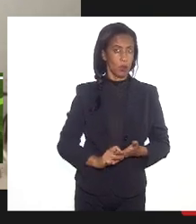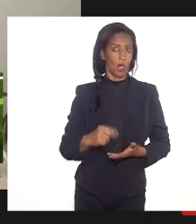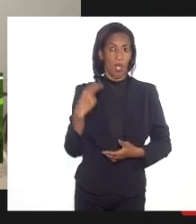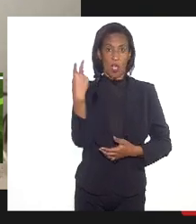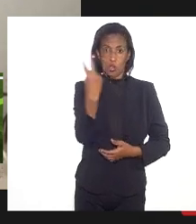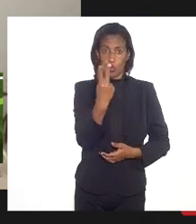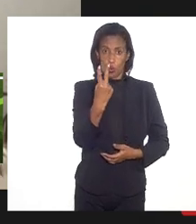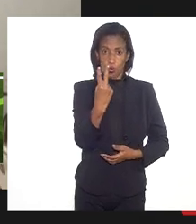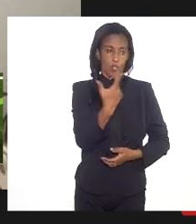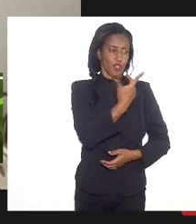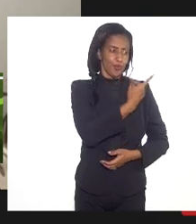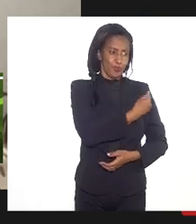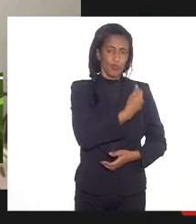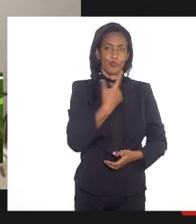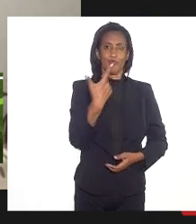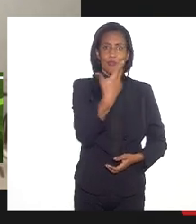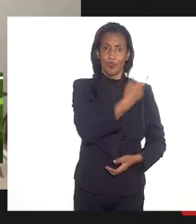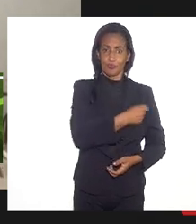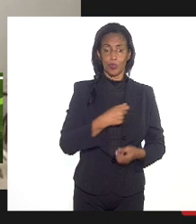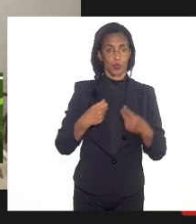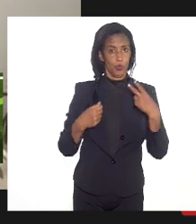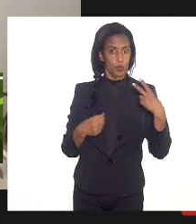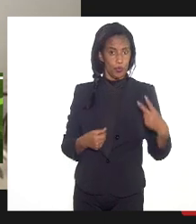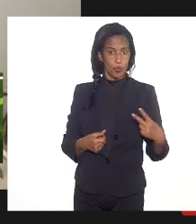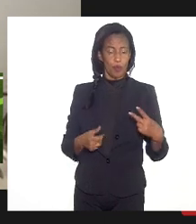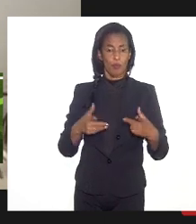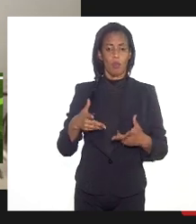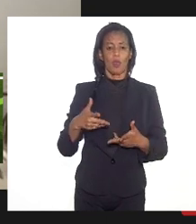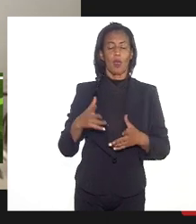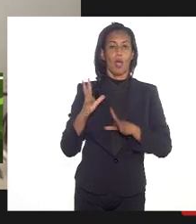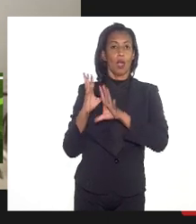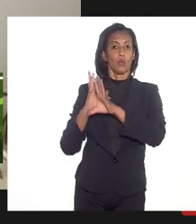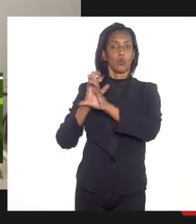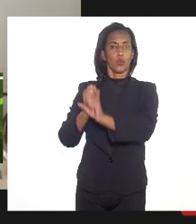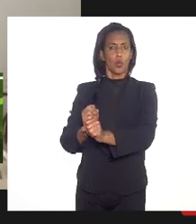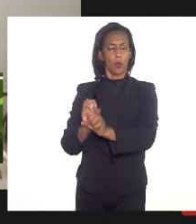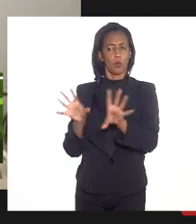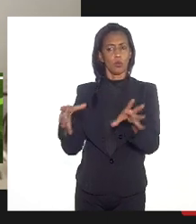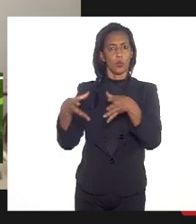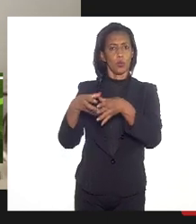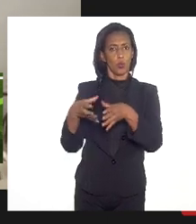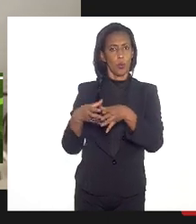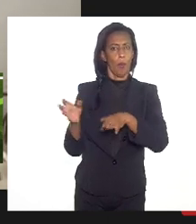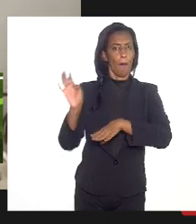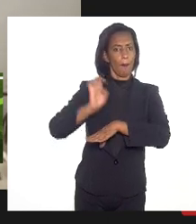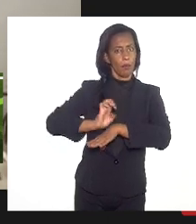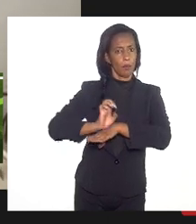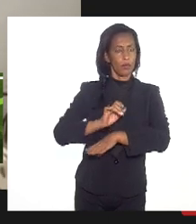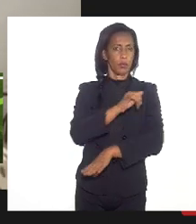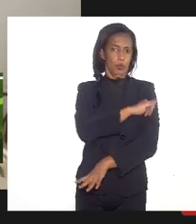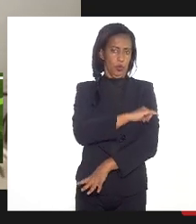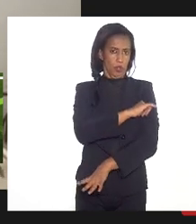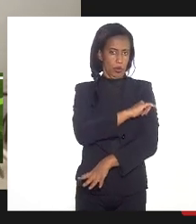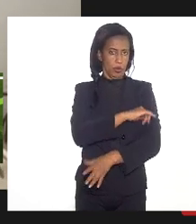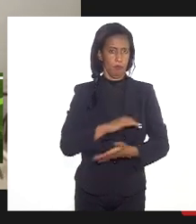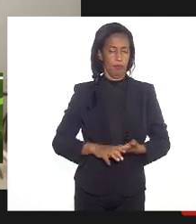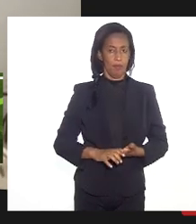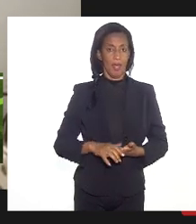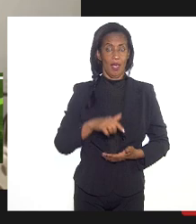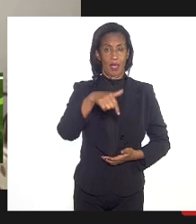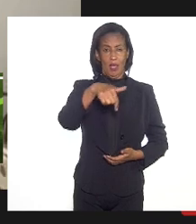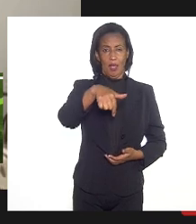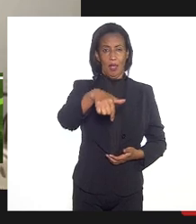duas doses. O levantamento da Associação das Comunidades Quilombolas do Estado do Rio de Janeiro, a